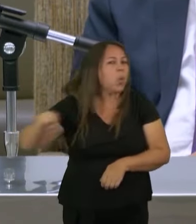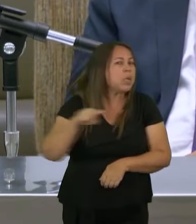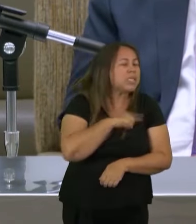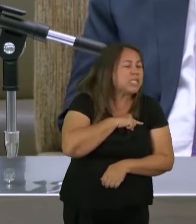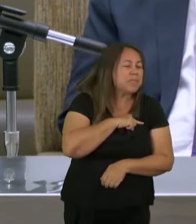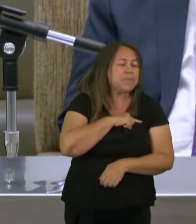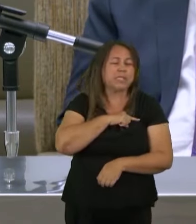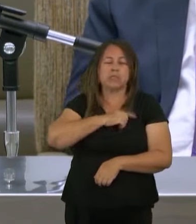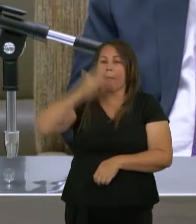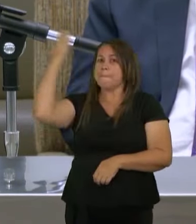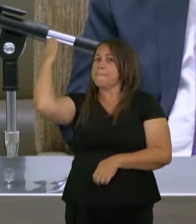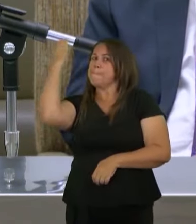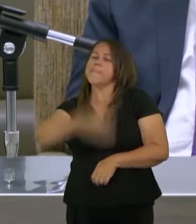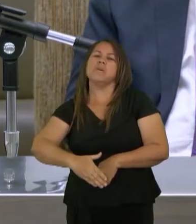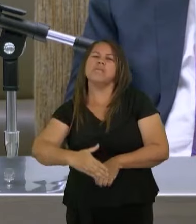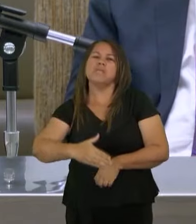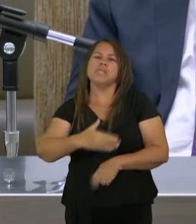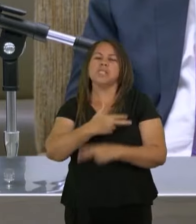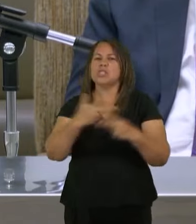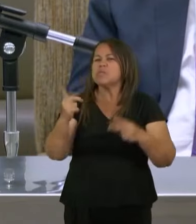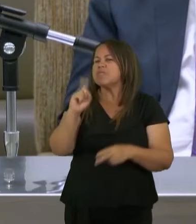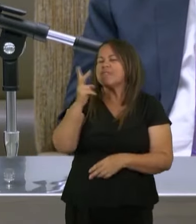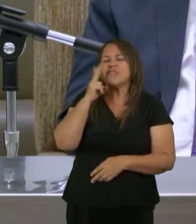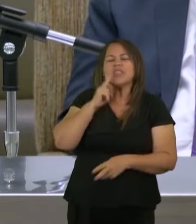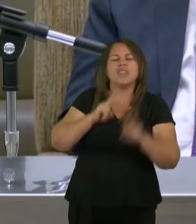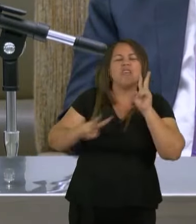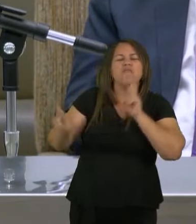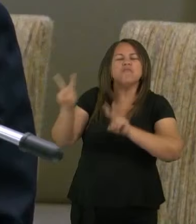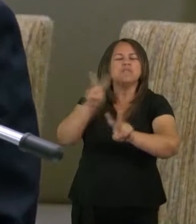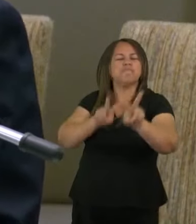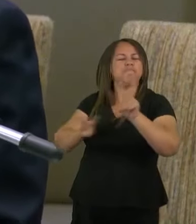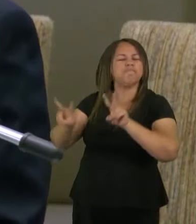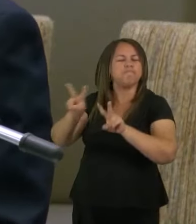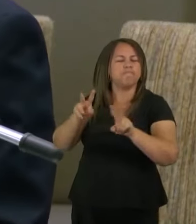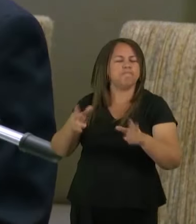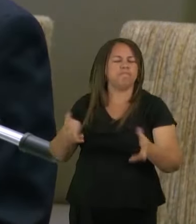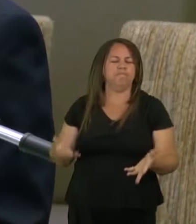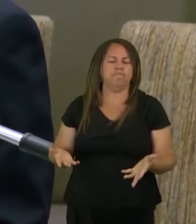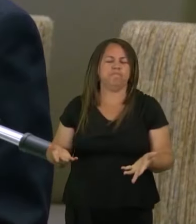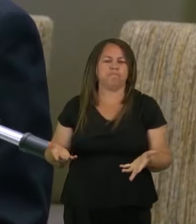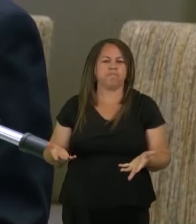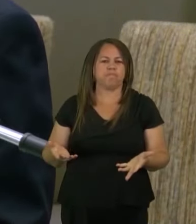a prova das coisas que se não veem.